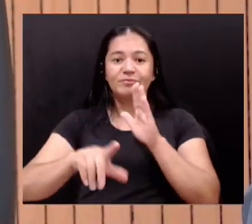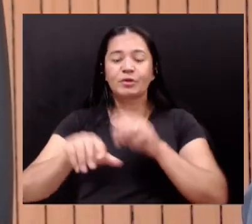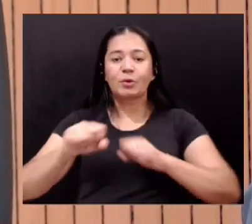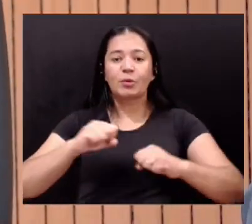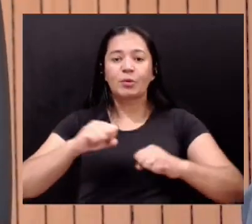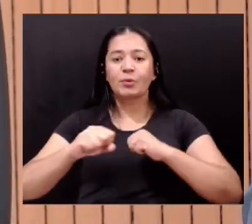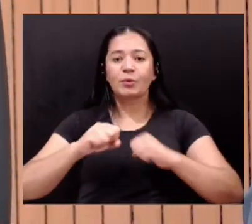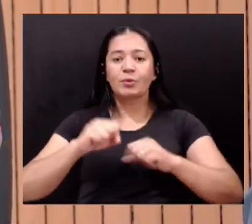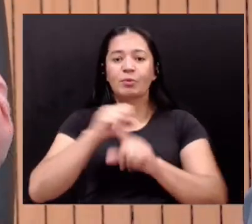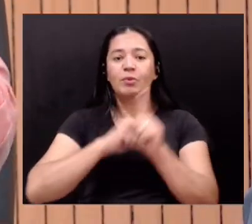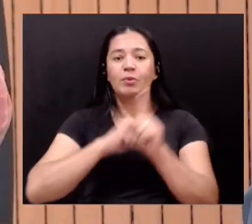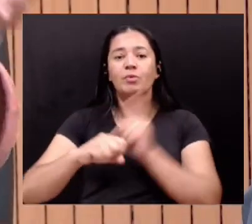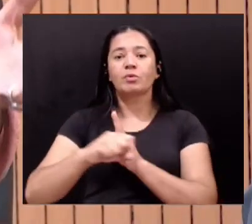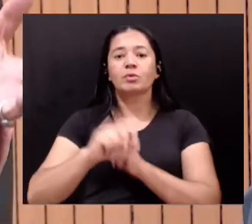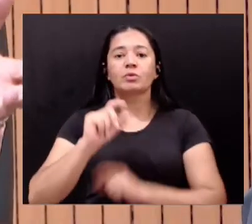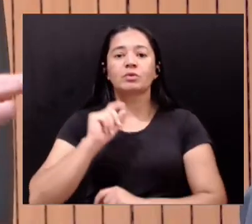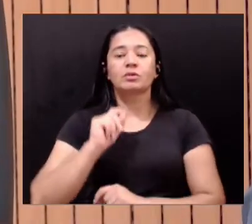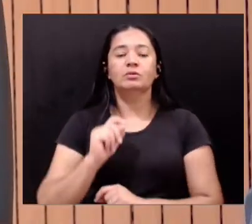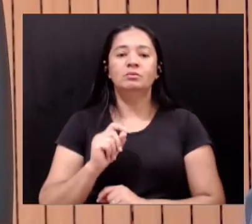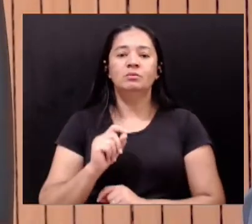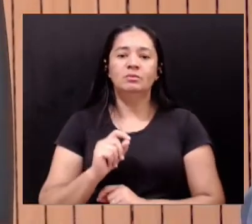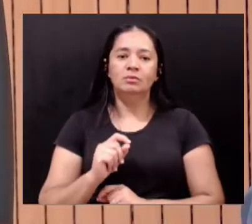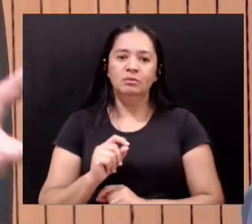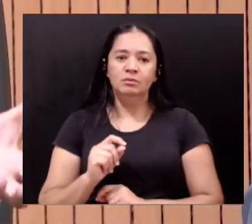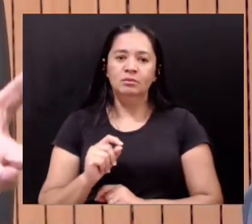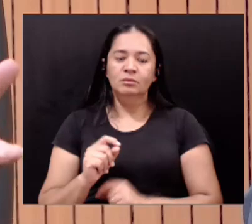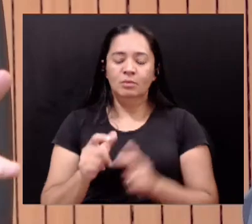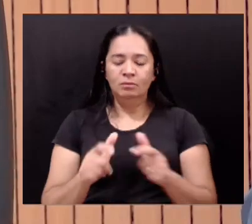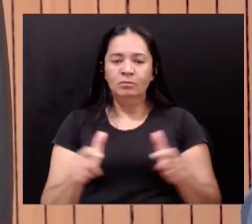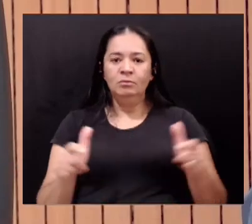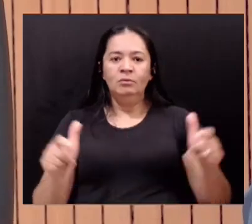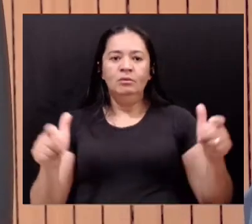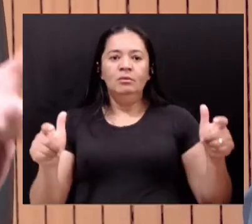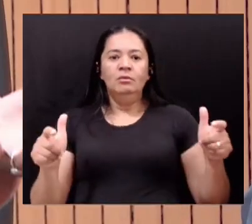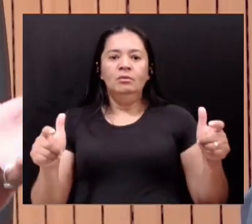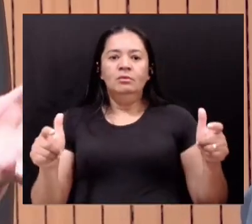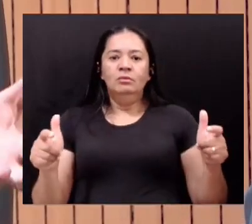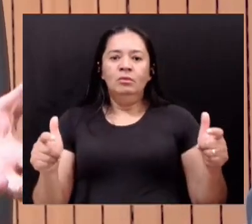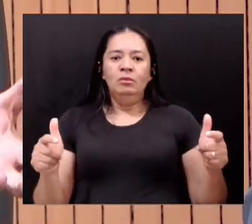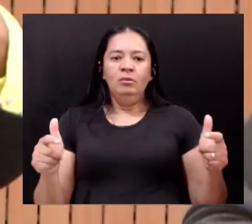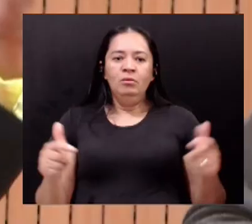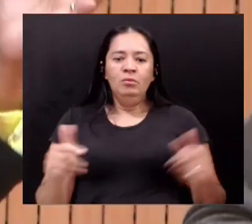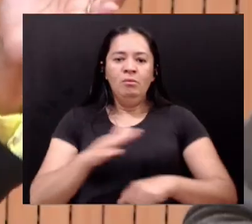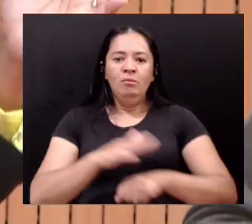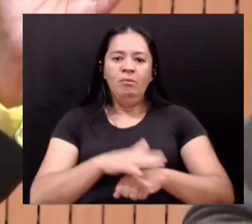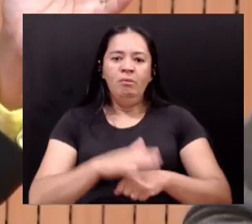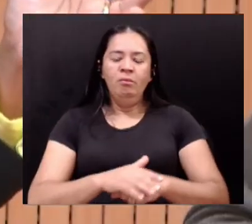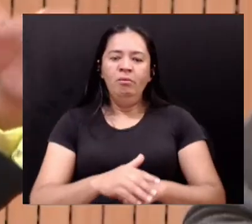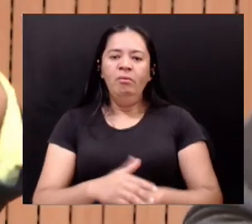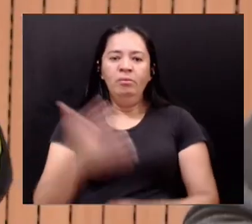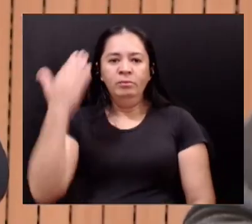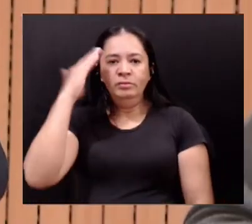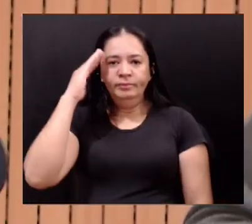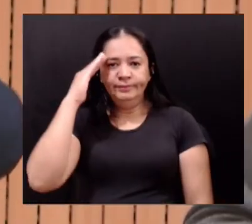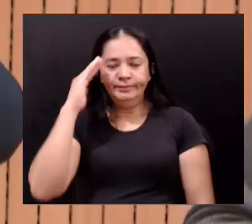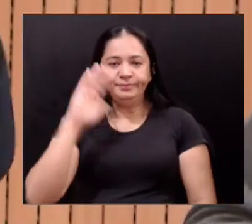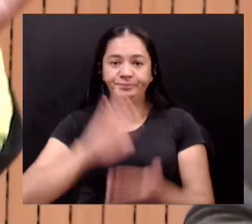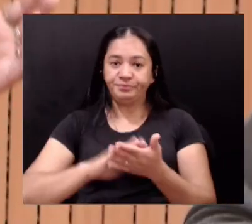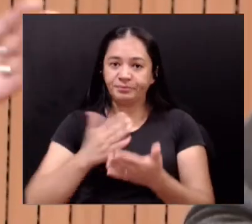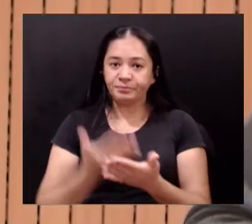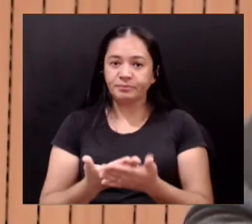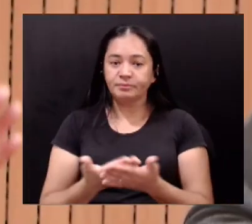social essa amplitude para fazer essas interpretações. Para encerrar a reunião,